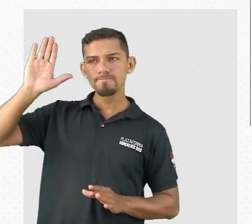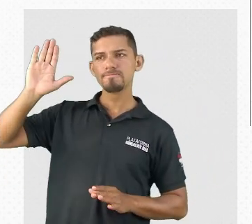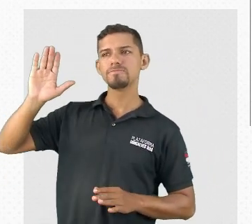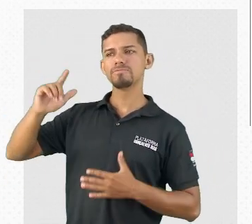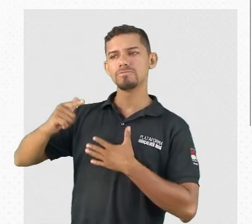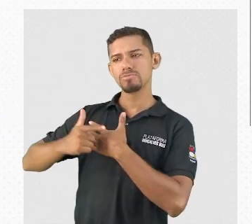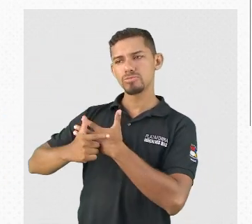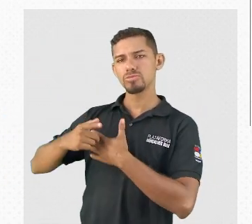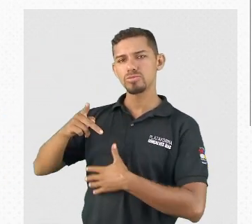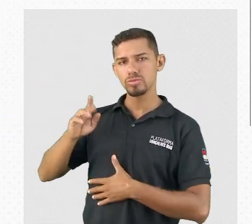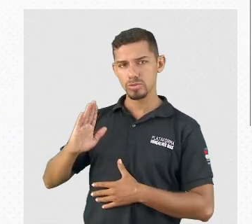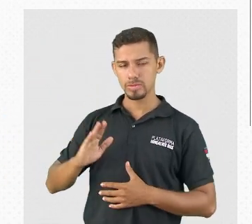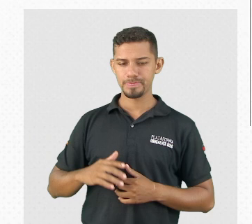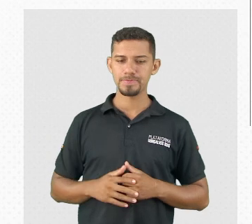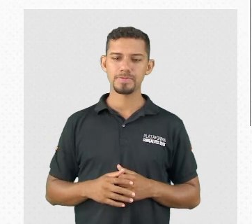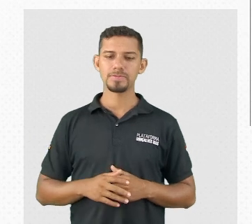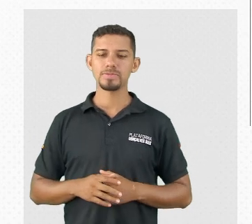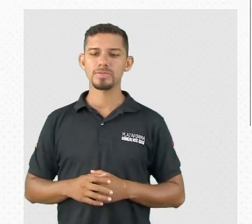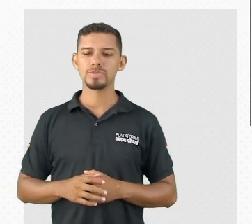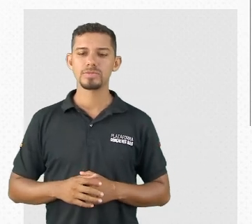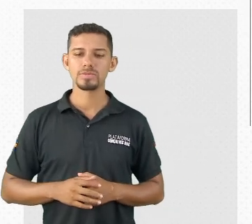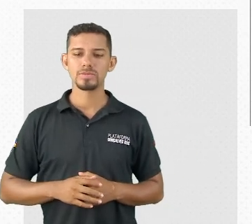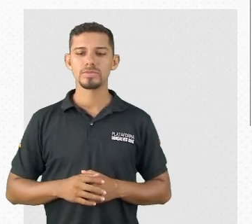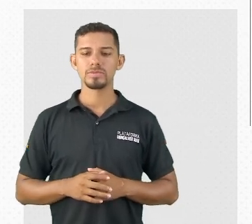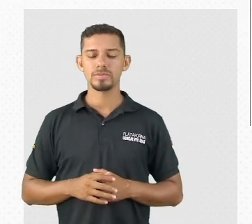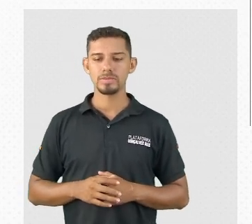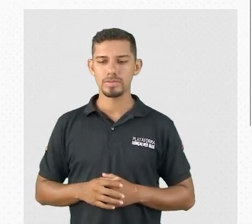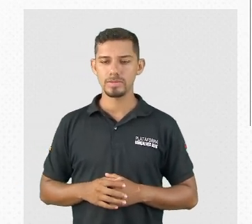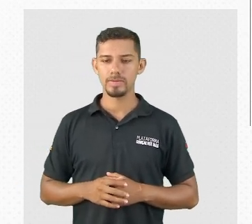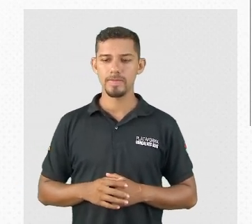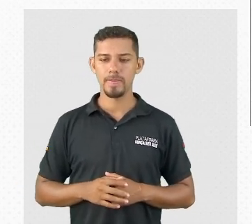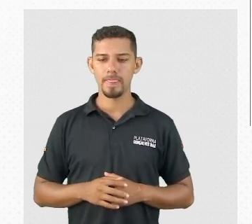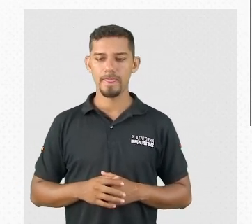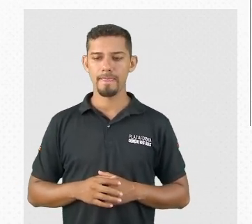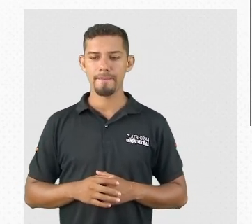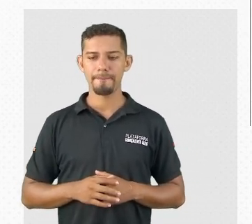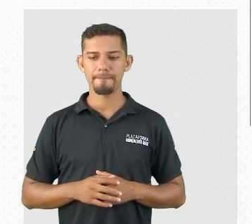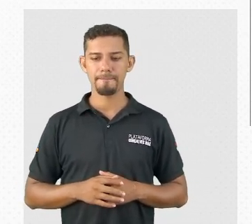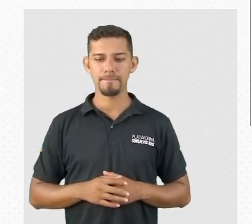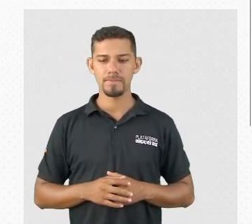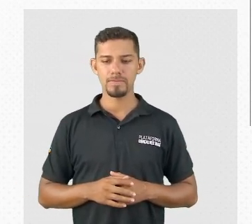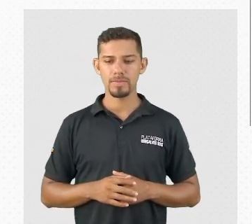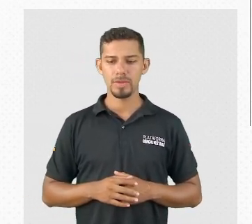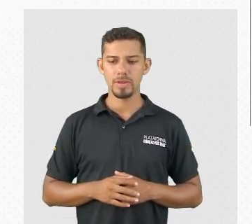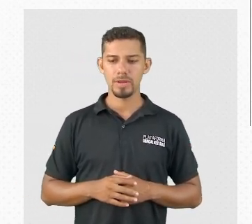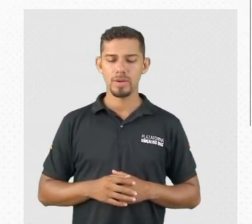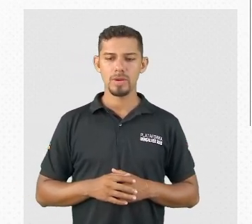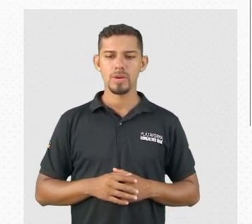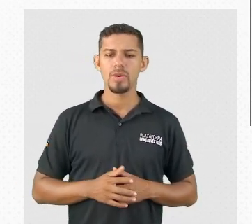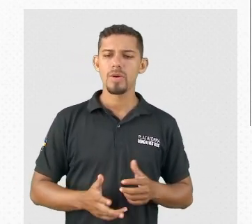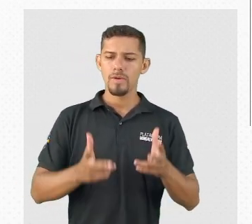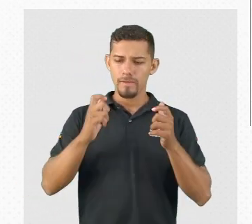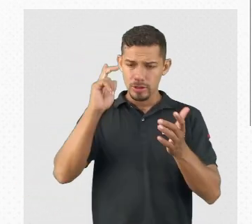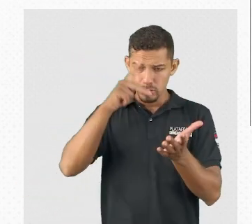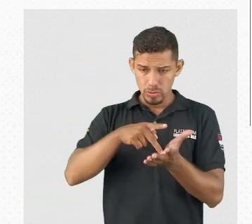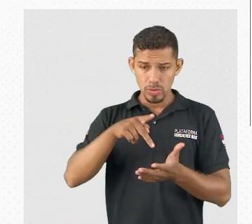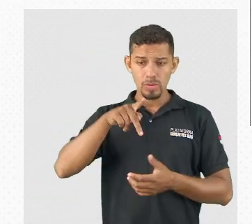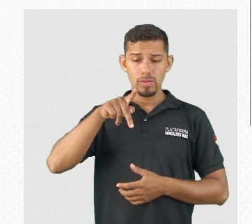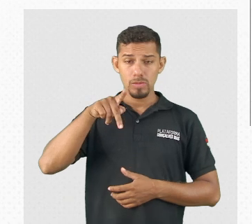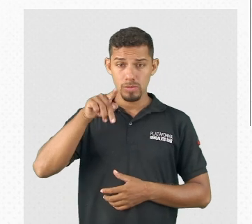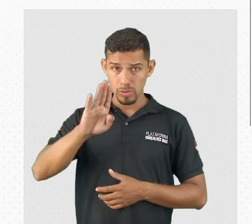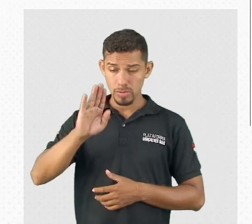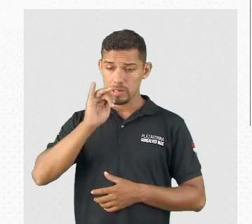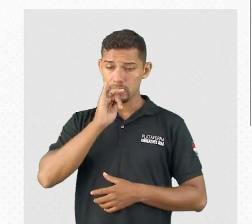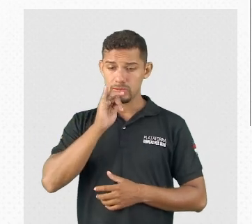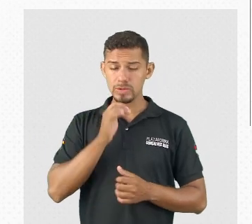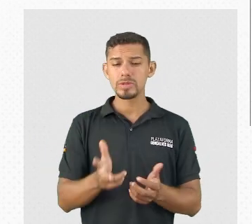cargos públicos. Então, vamos lá. É fato público e notório, além